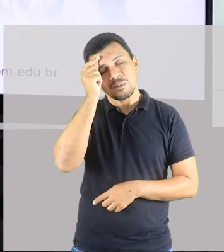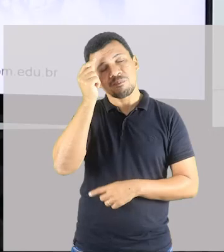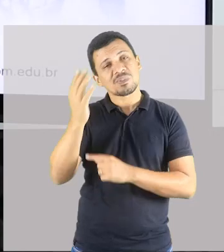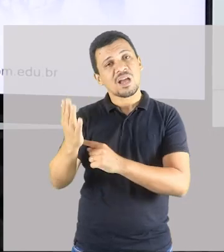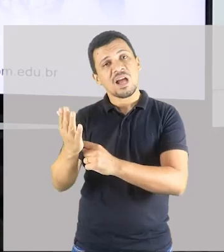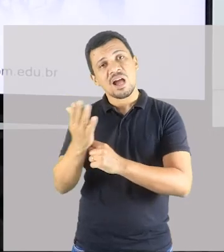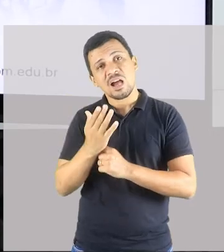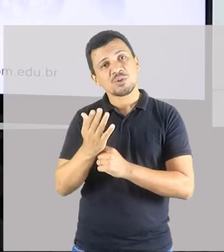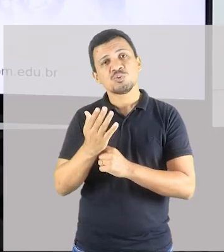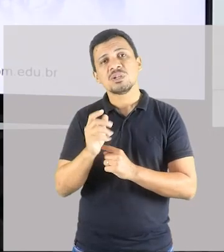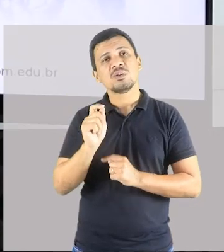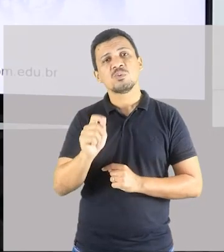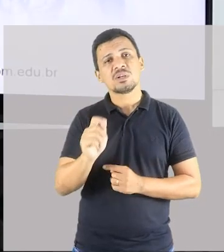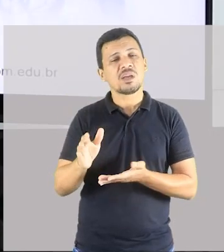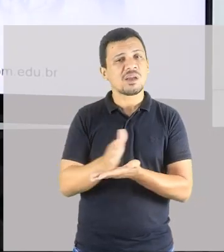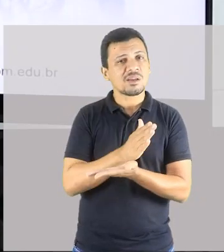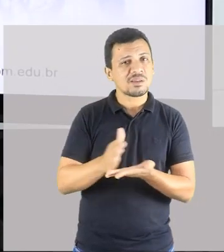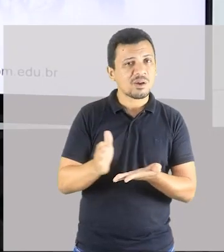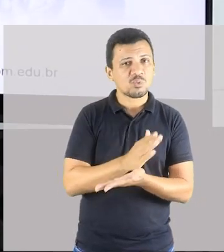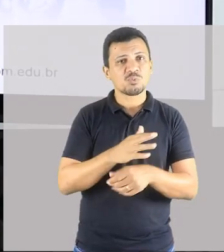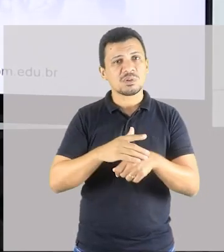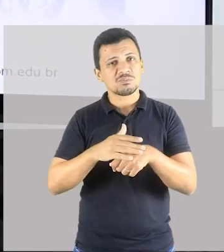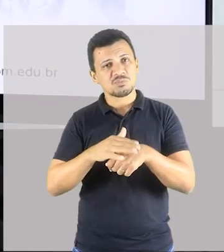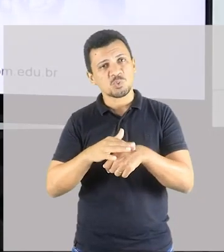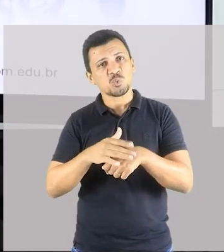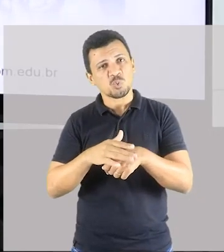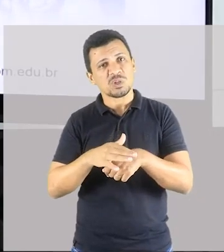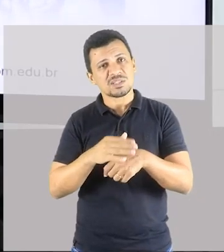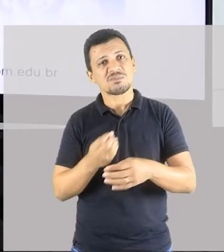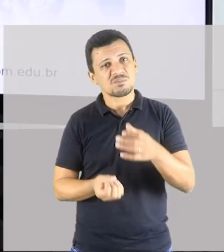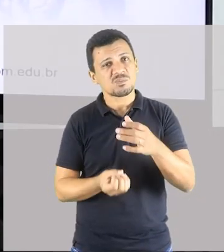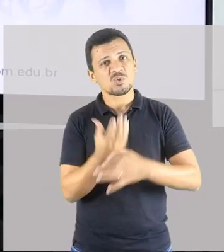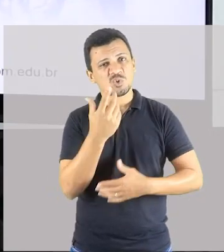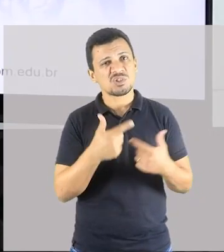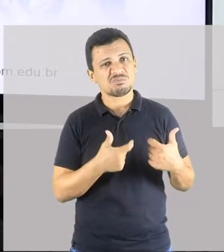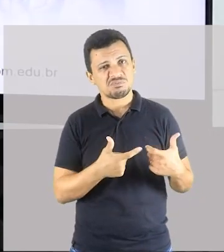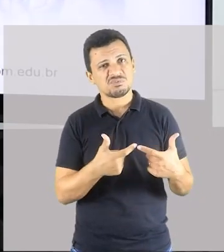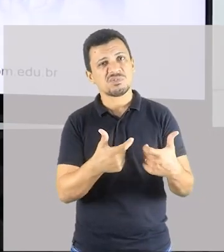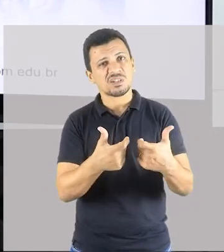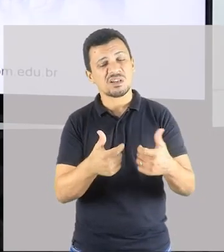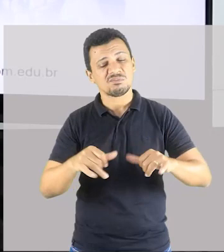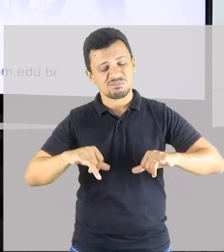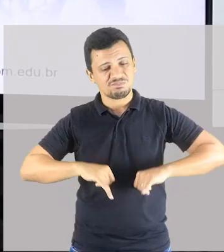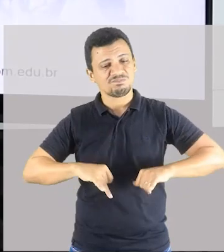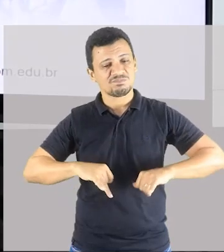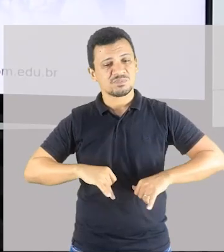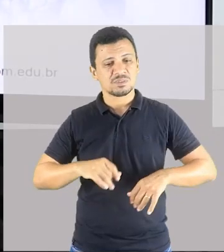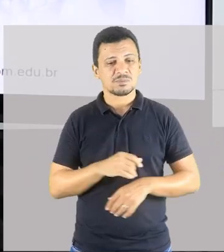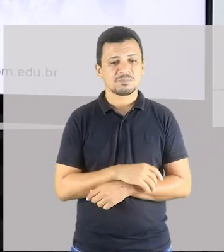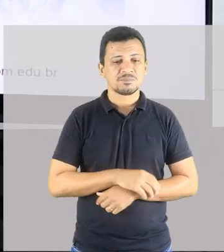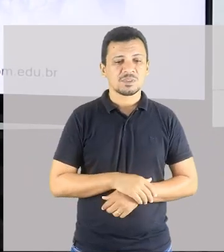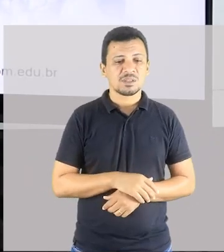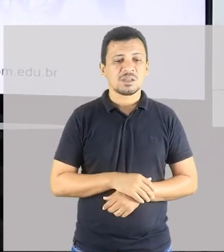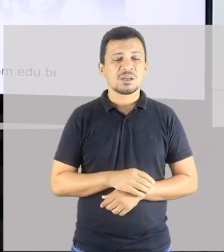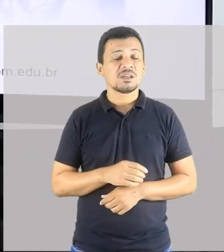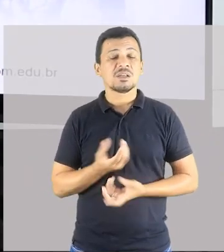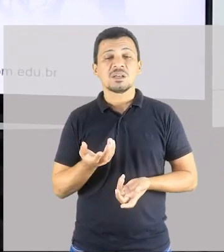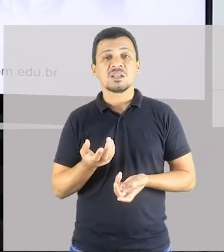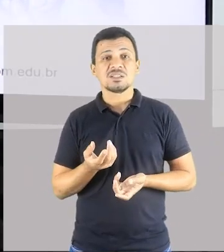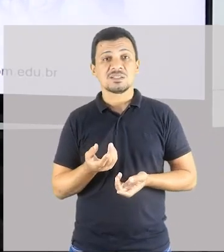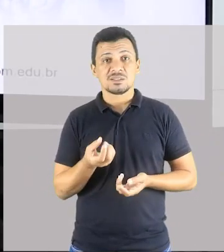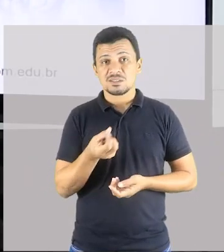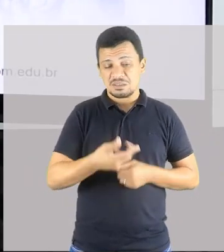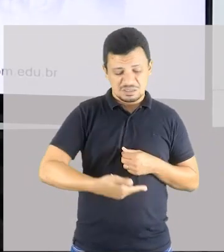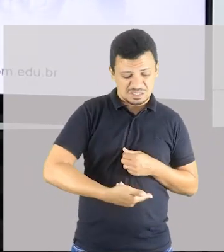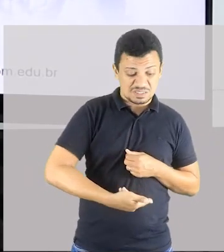ajudar no tratamento de algumas comorbidades que esses indivíduos eles sofriam. Recuperação de grandes cirurgias